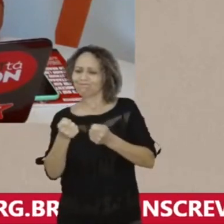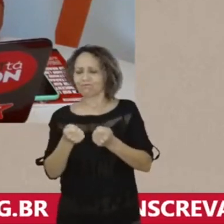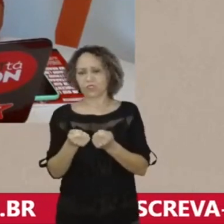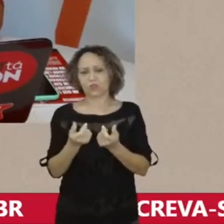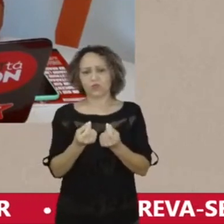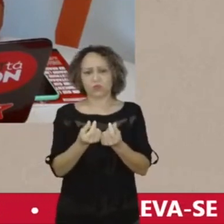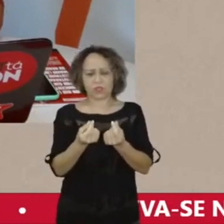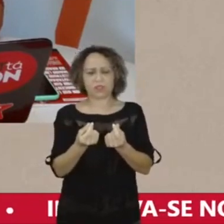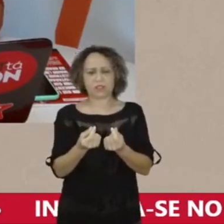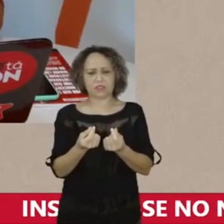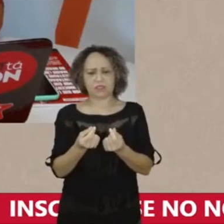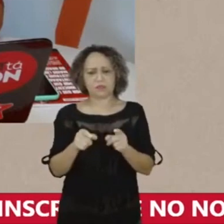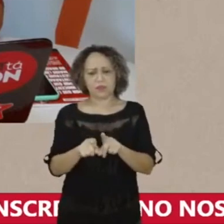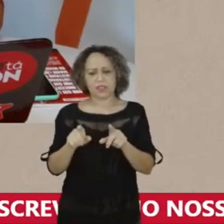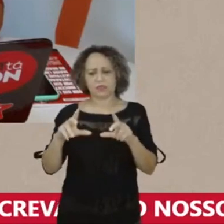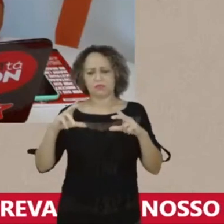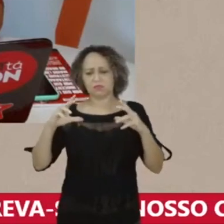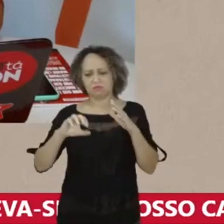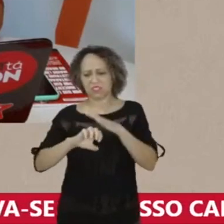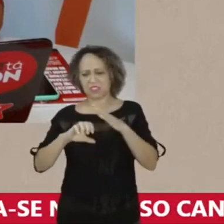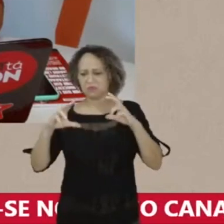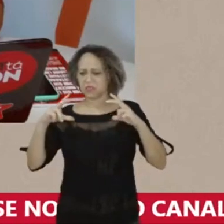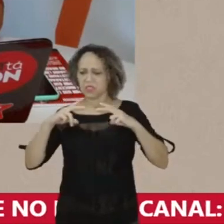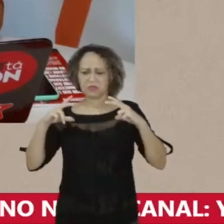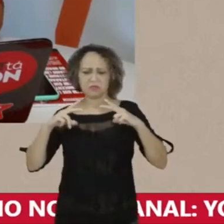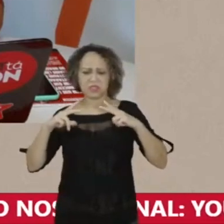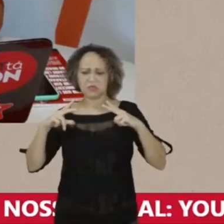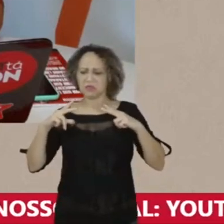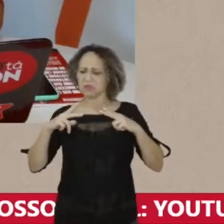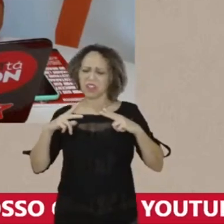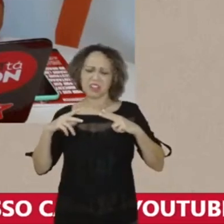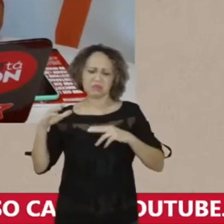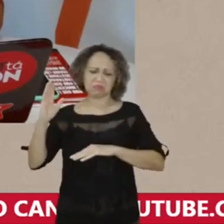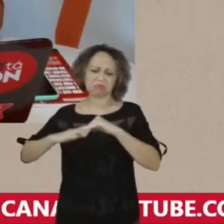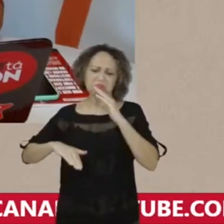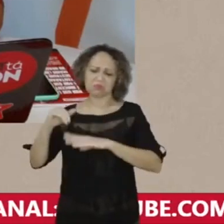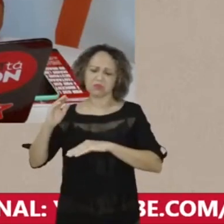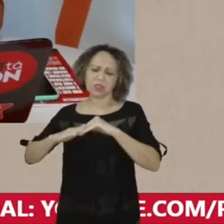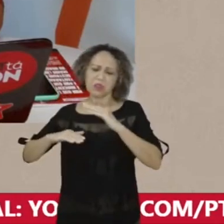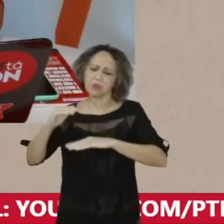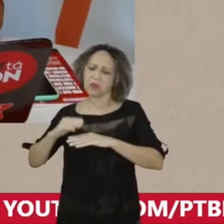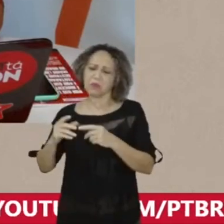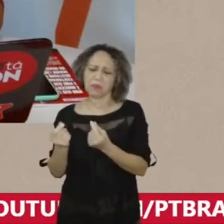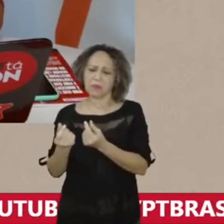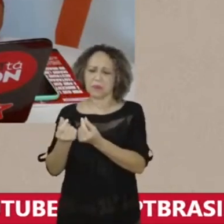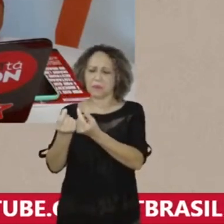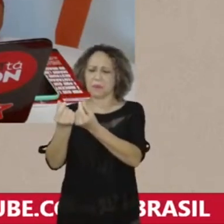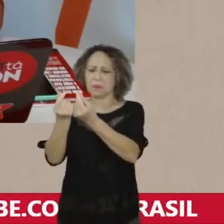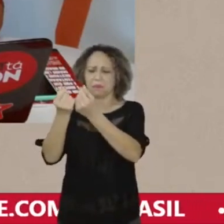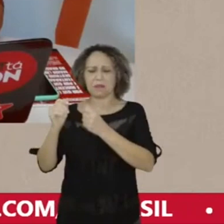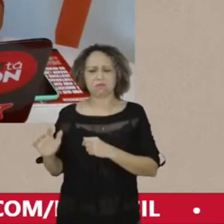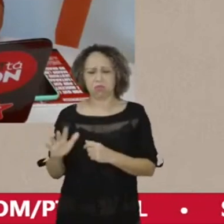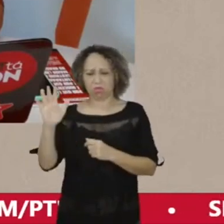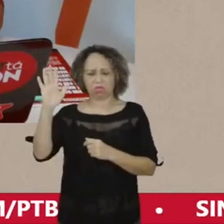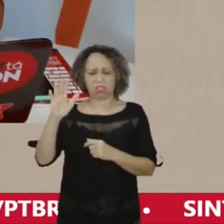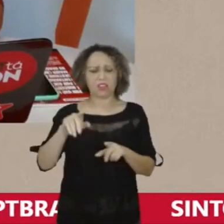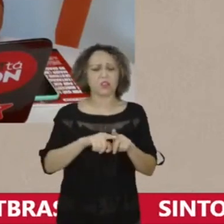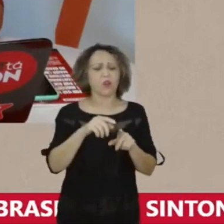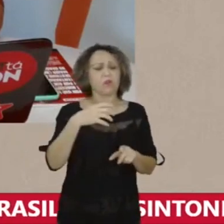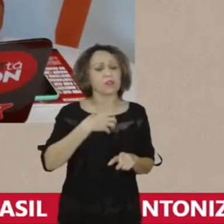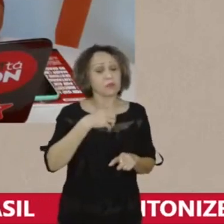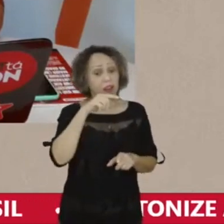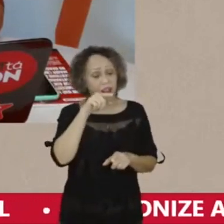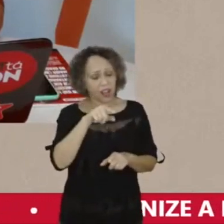esses agentes privados que não são integrados vão praticar preços mais altos. É o que está acontecendo com a refinaria privatizada da Bahia, que pratica os preços mais